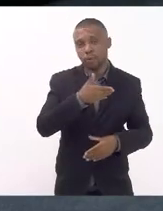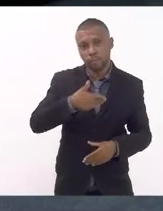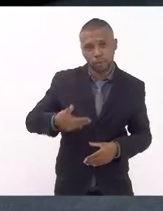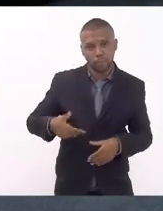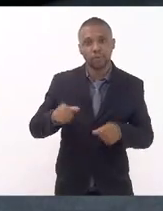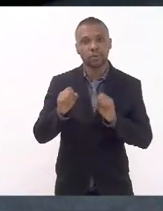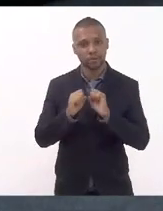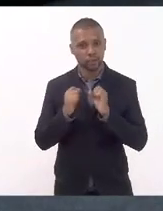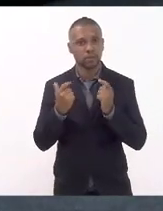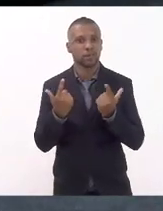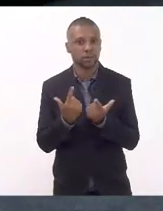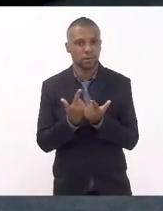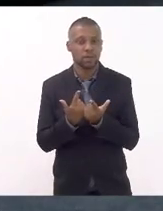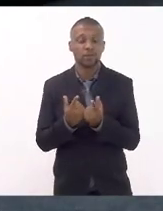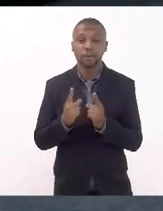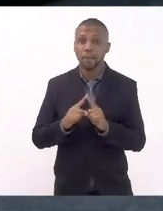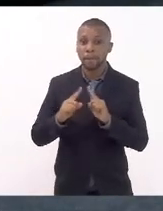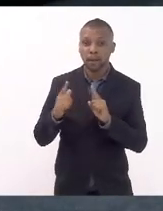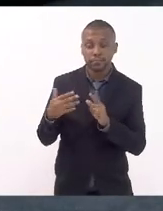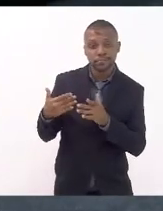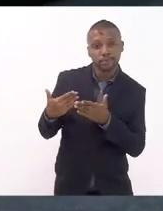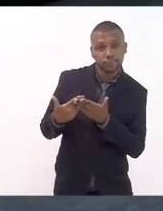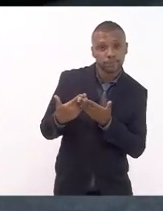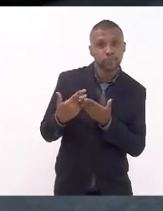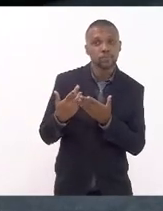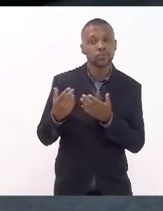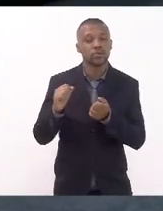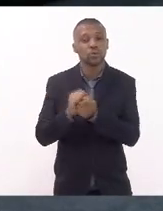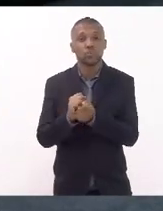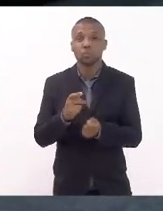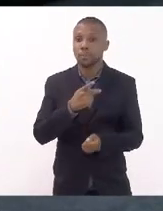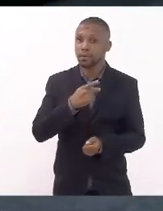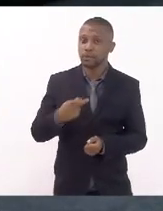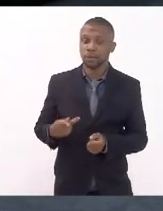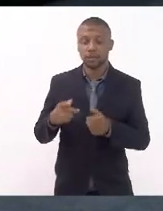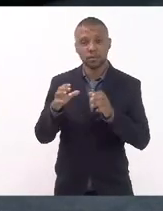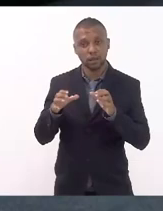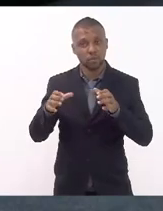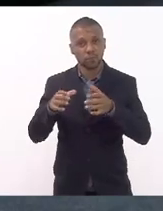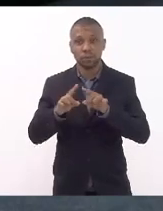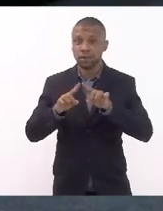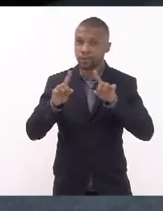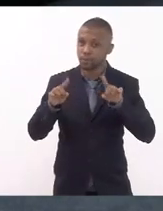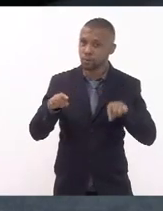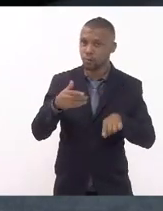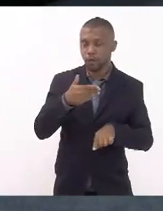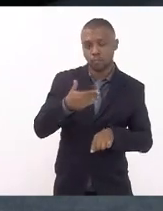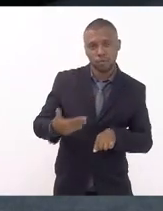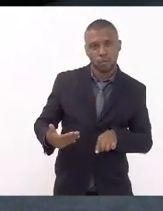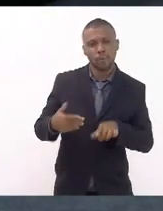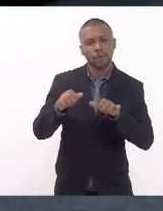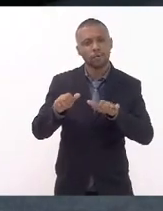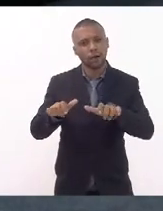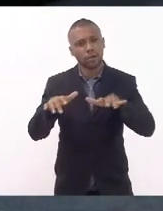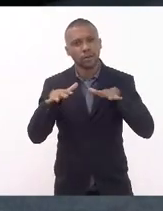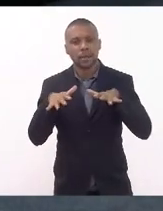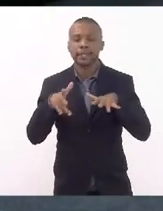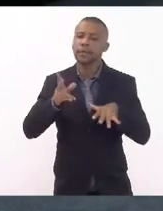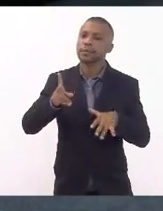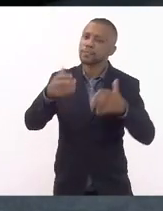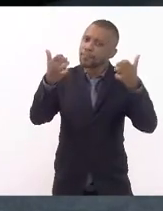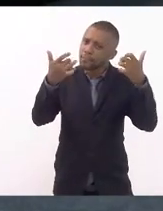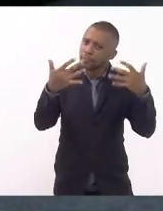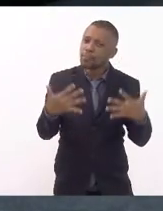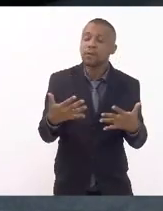Legislativa, mais recentemente com a presidência da Comissão de Servidores Públicos, e em todas as audiências eu sempre destaco